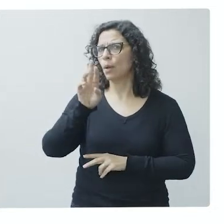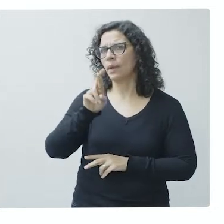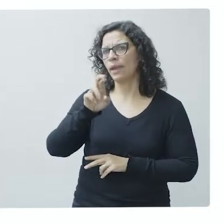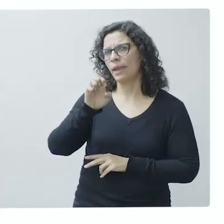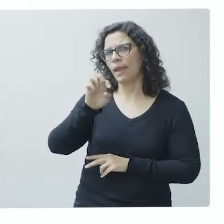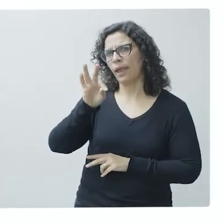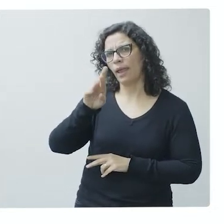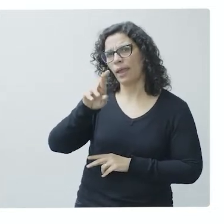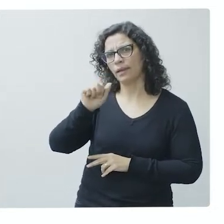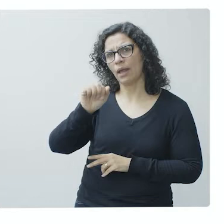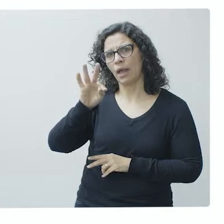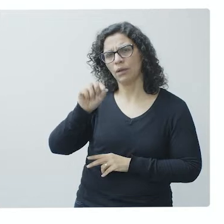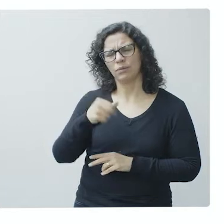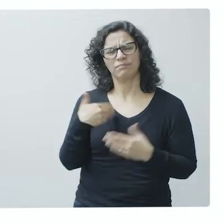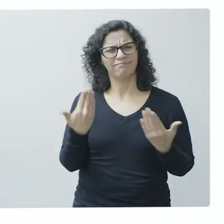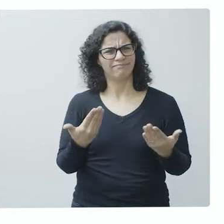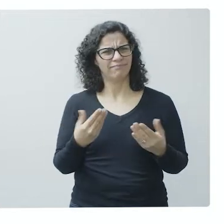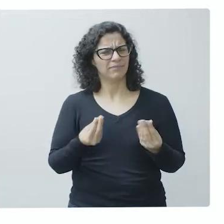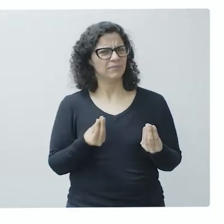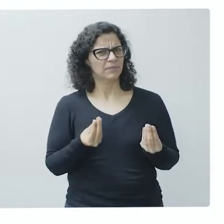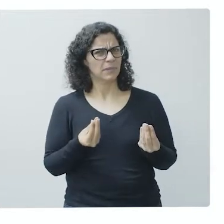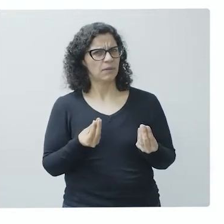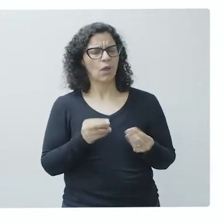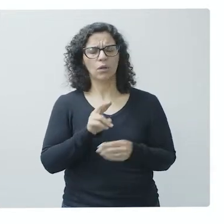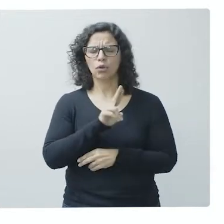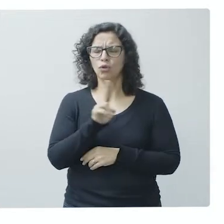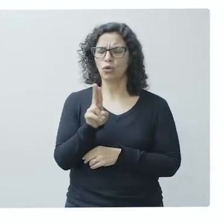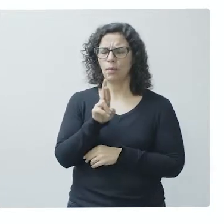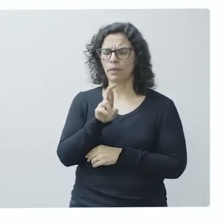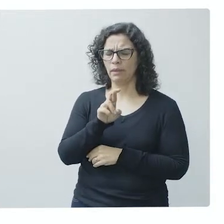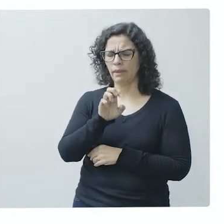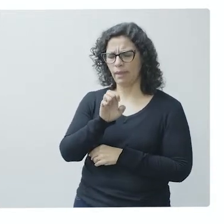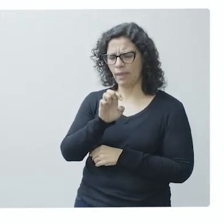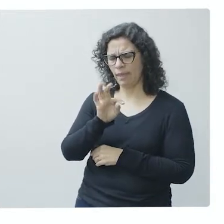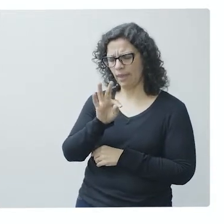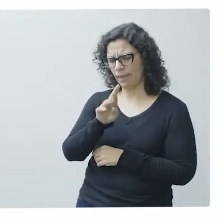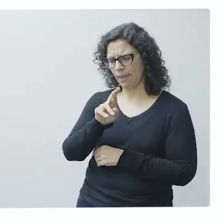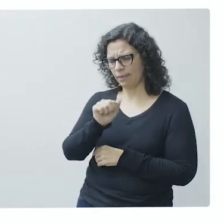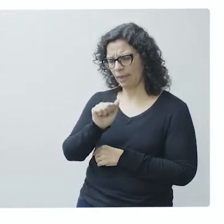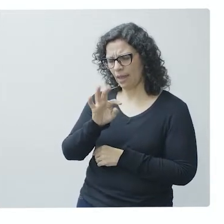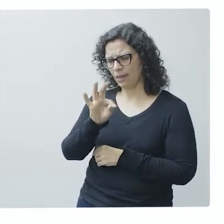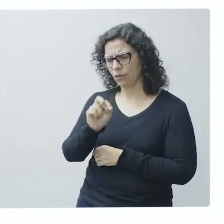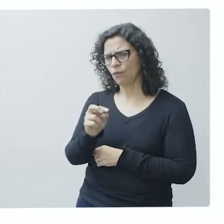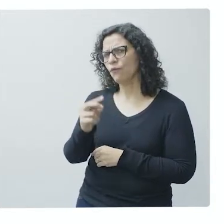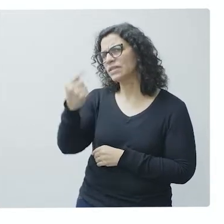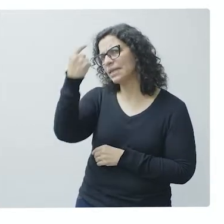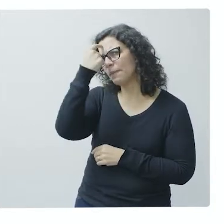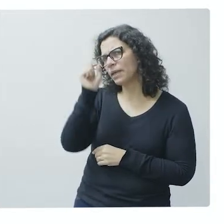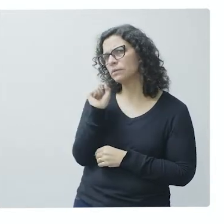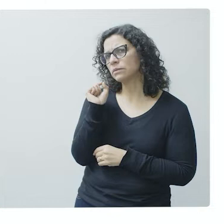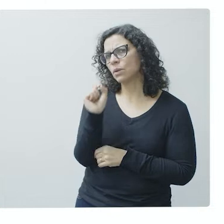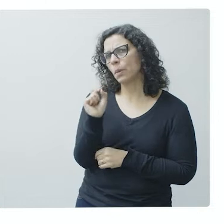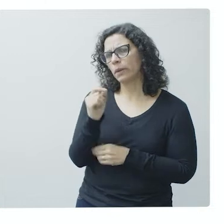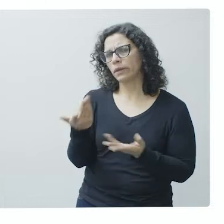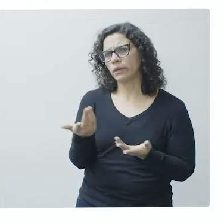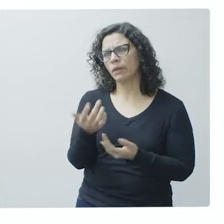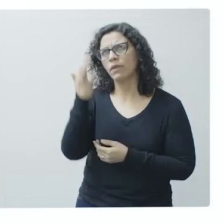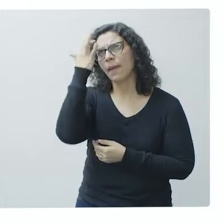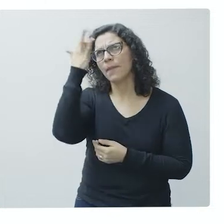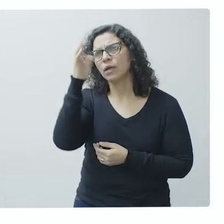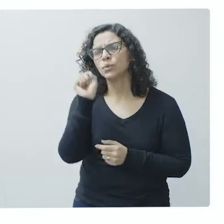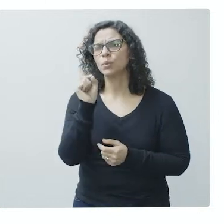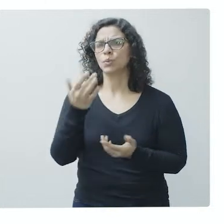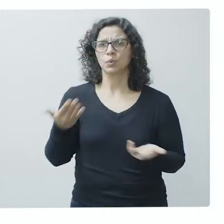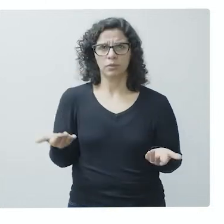Retrato? Como assim, professor? A partir somente quando você lê ali aquele título Retrato. O que passa pela sua